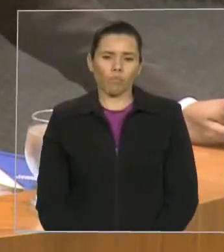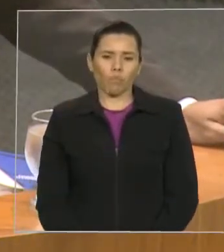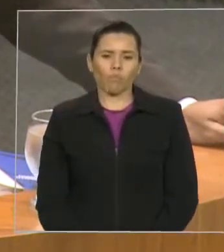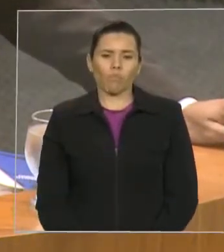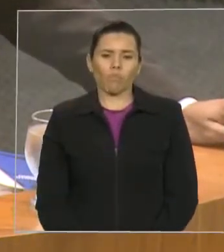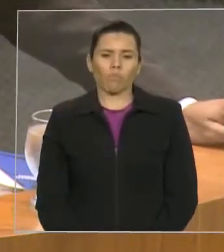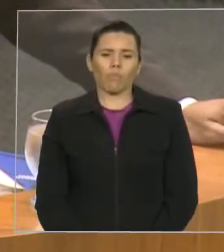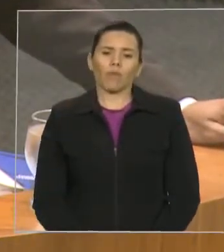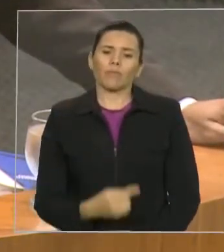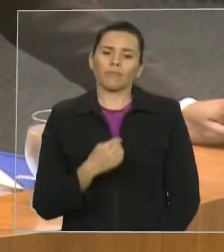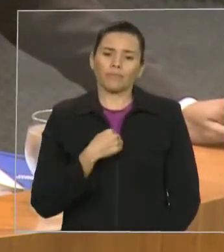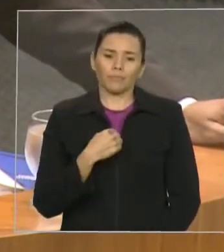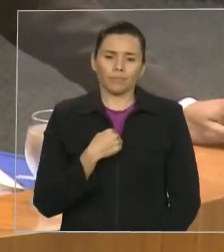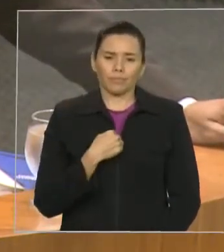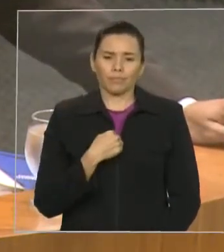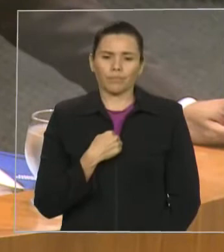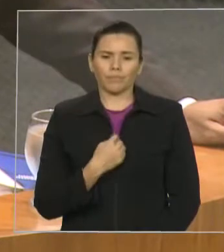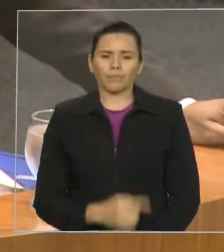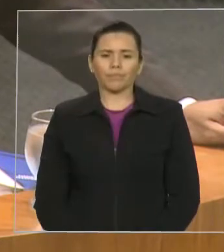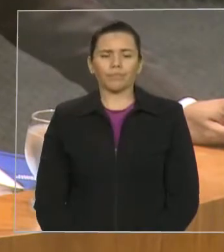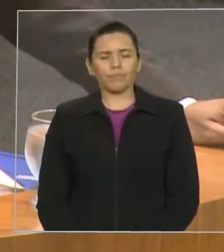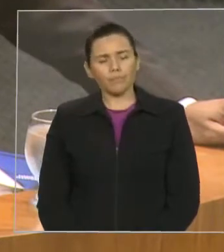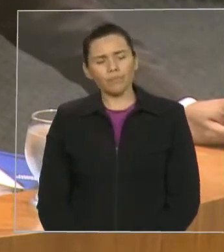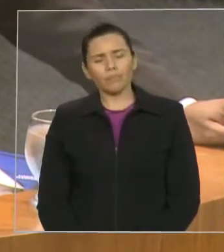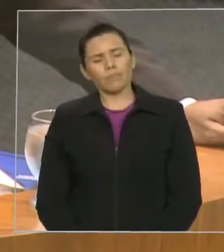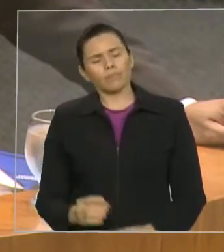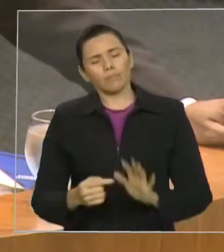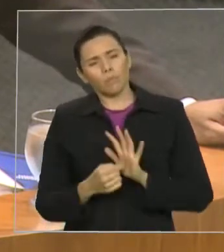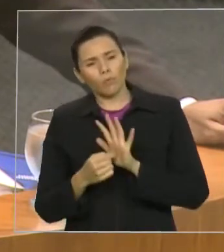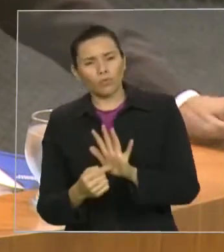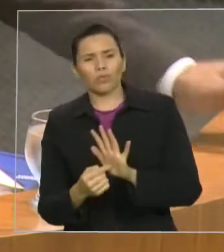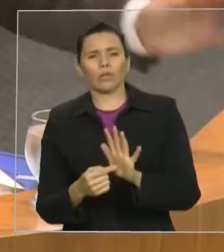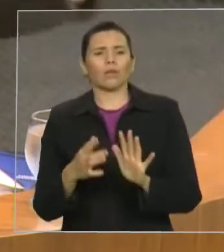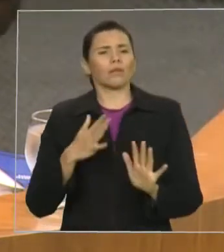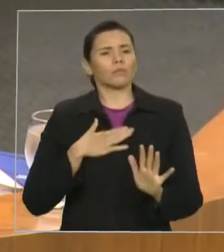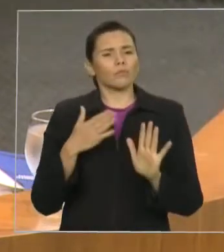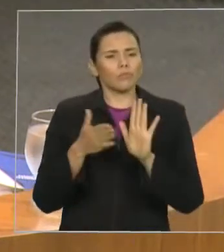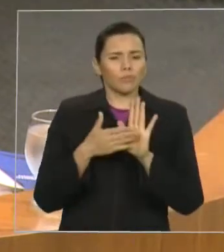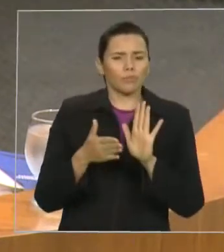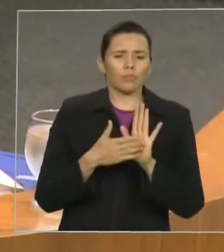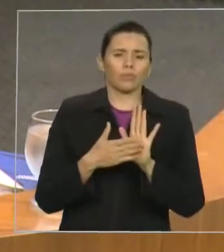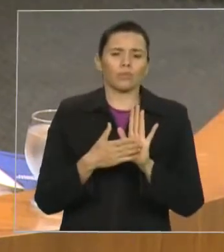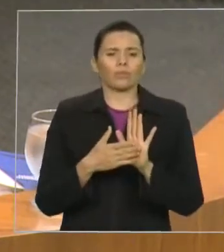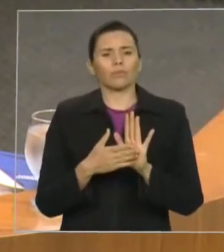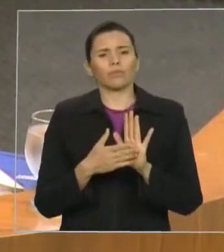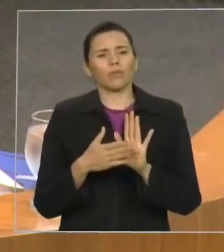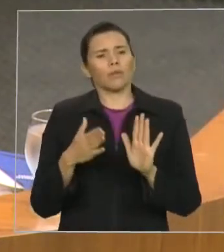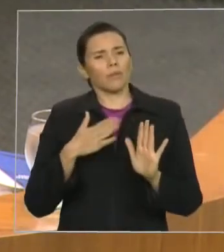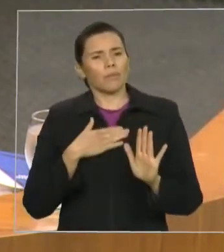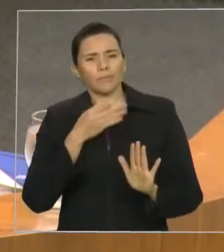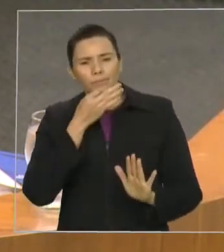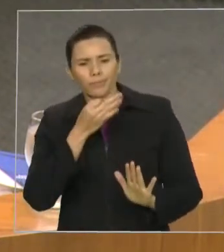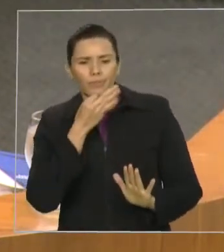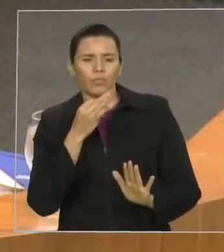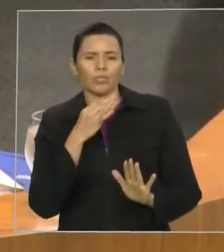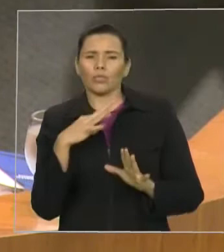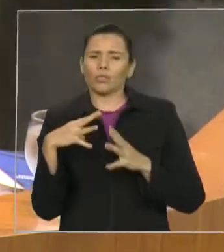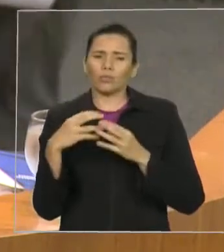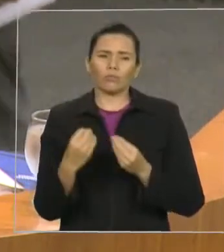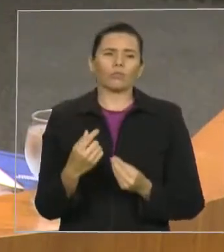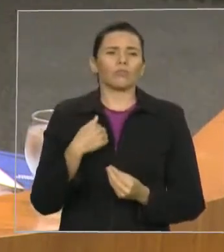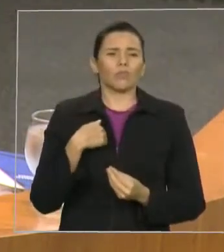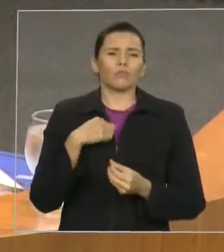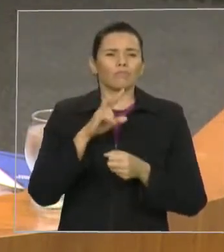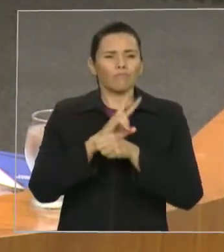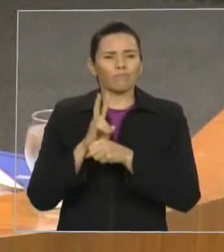apresentamos as nossas proposições, indicações, requerimentos em defesa do que nós iríamos defender nesta casa.